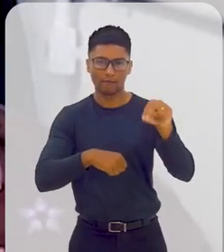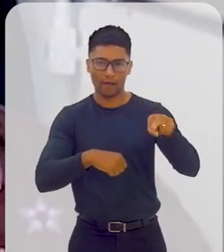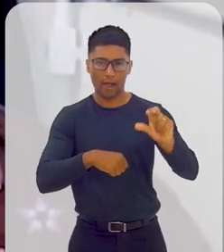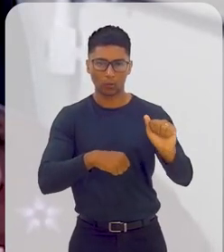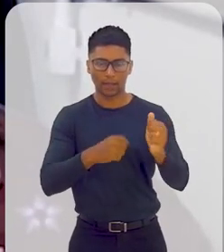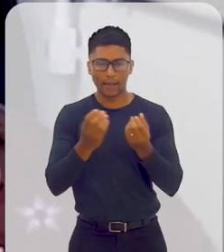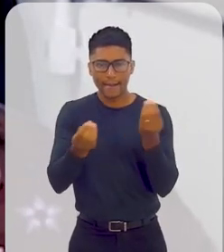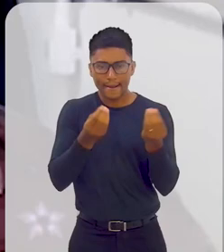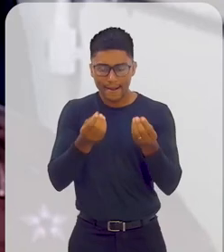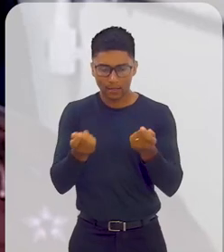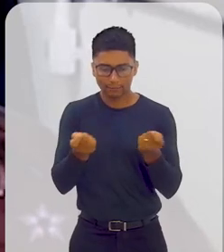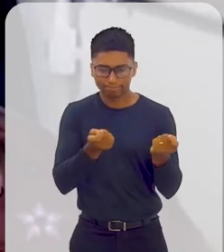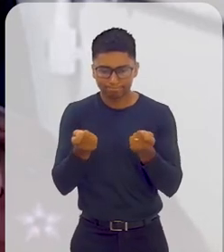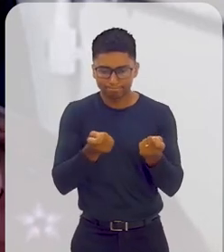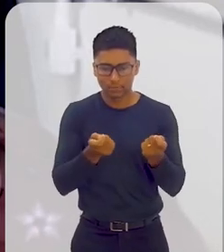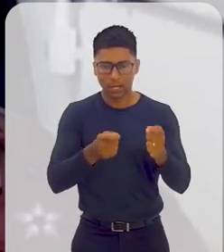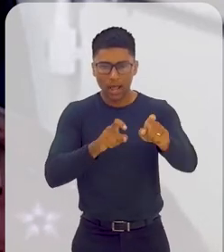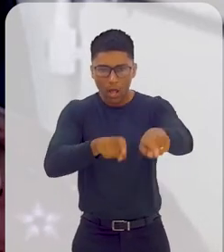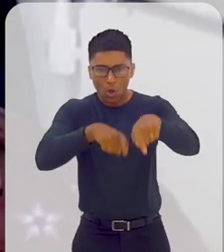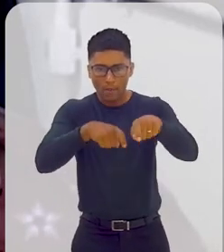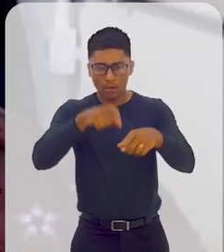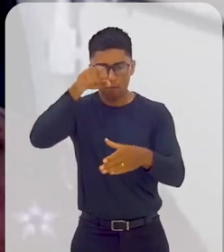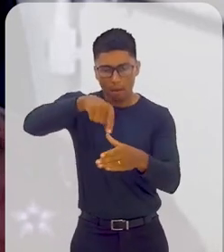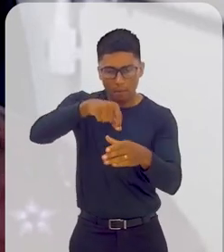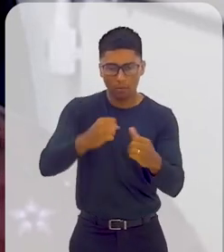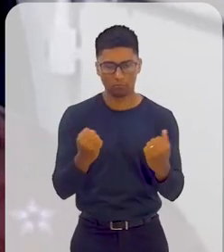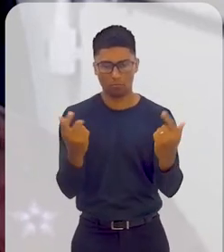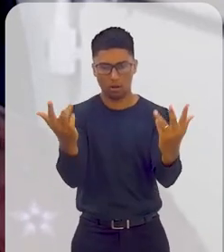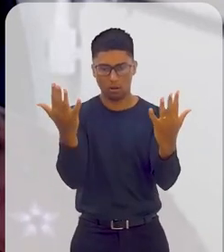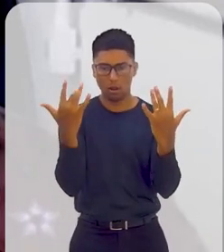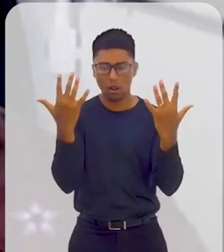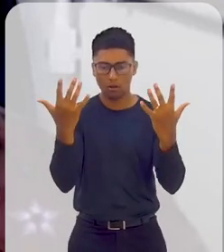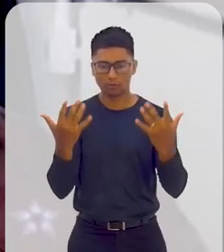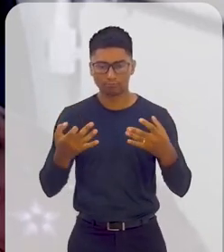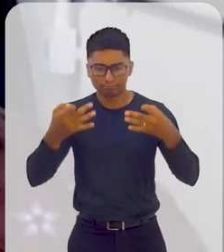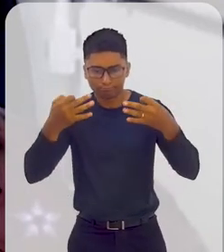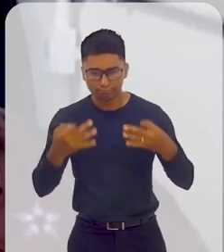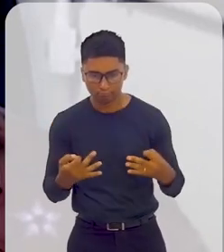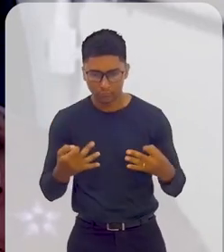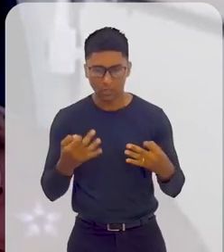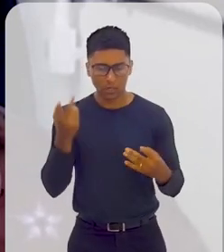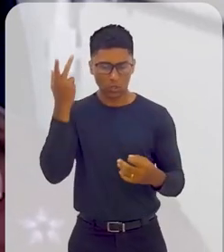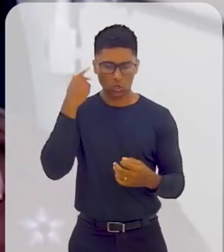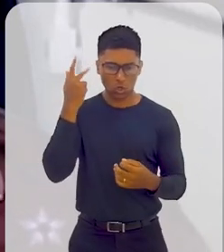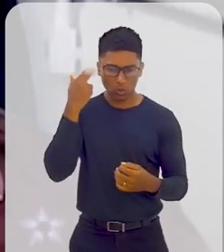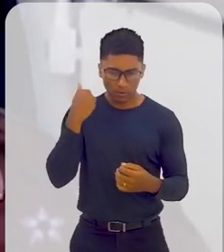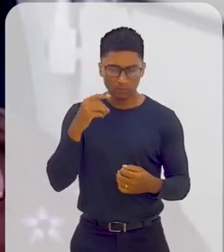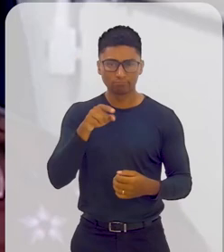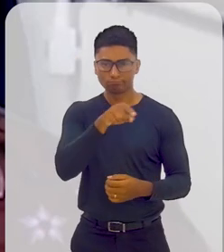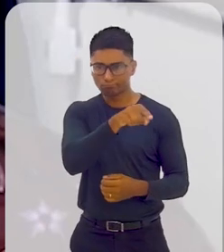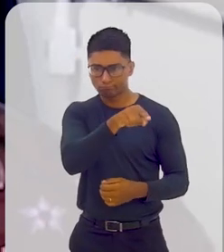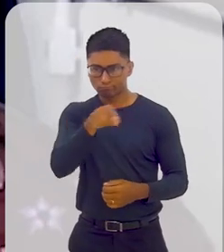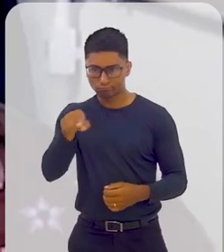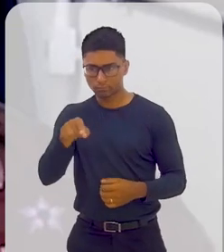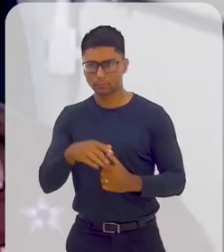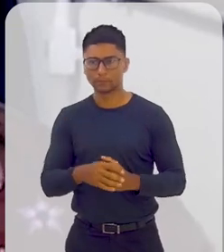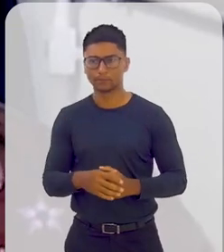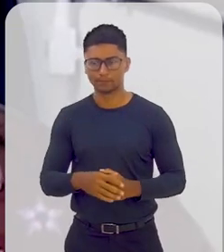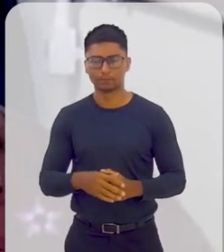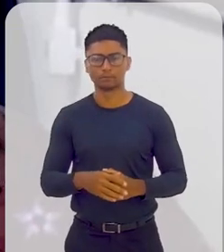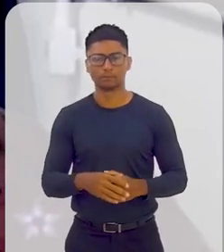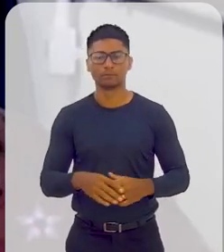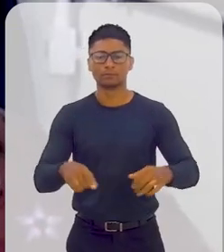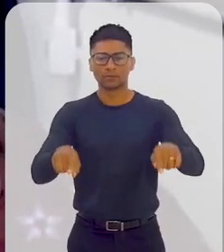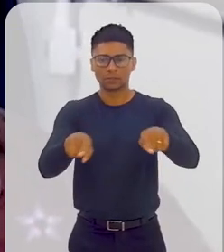em como otimizar a produção agropecuária para aproximá-la dos processos mais naturais possíveis e ainda